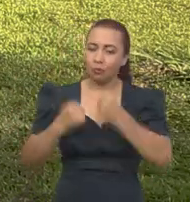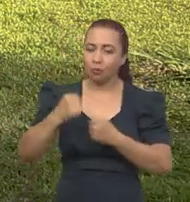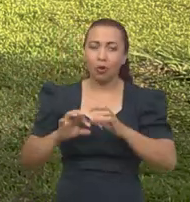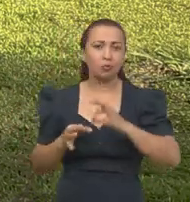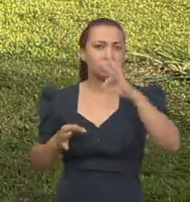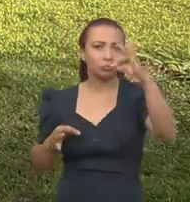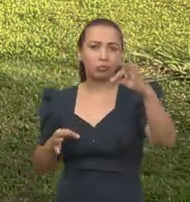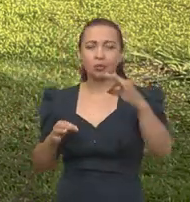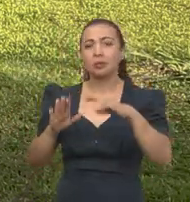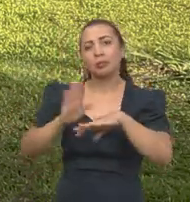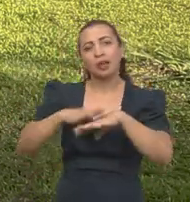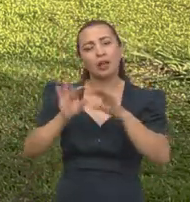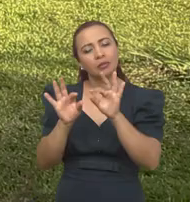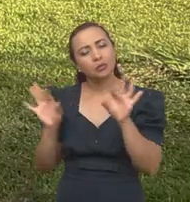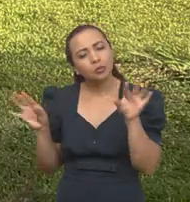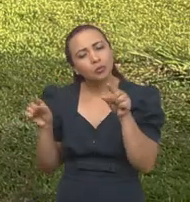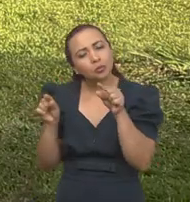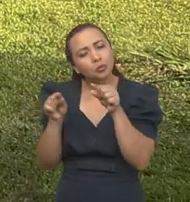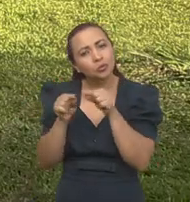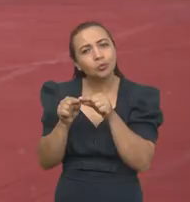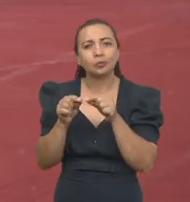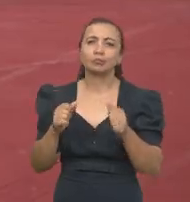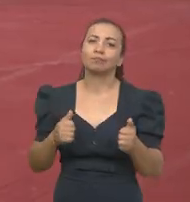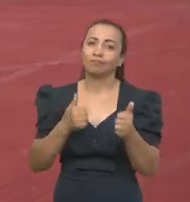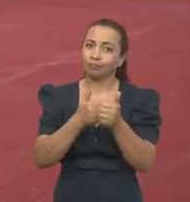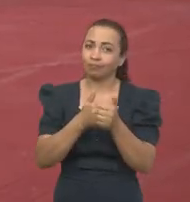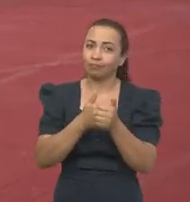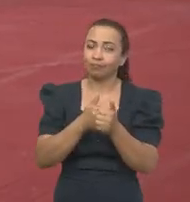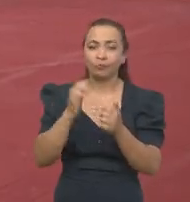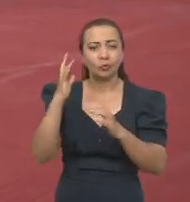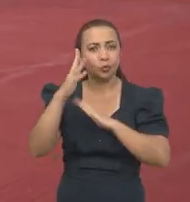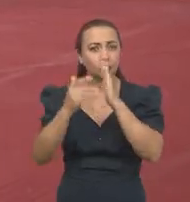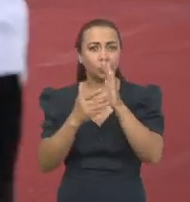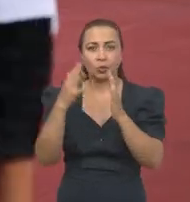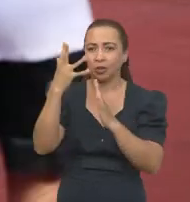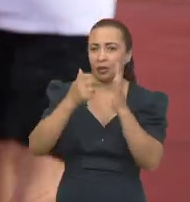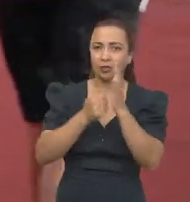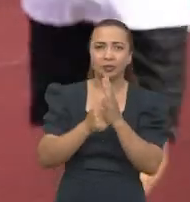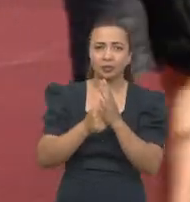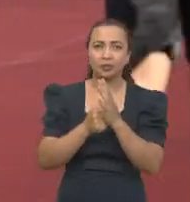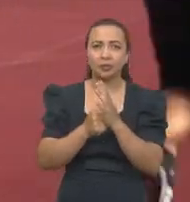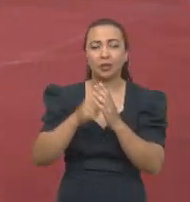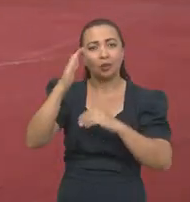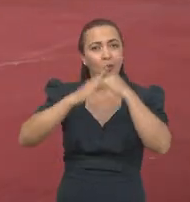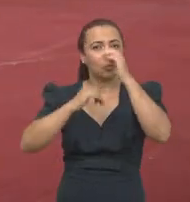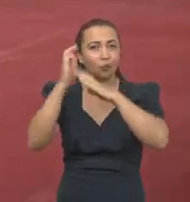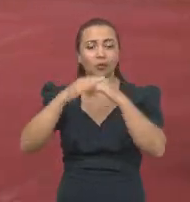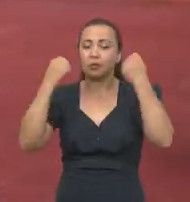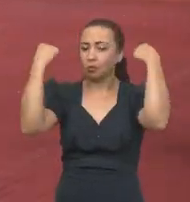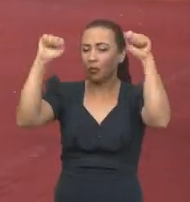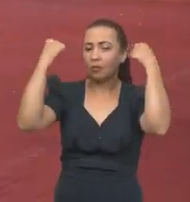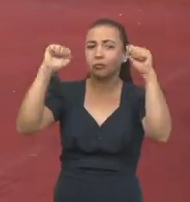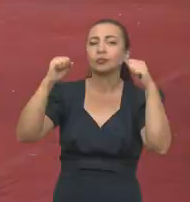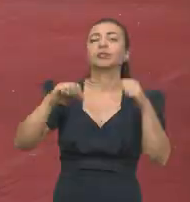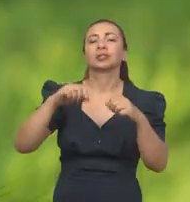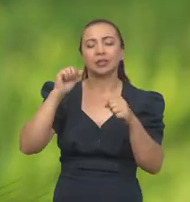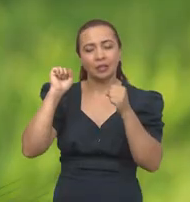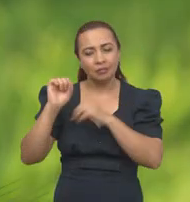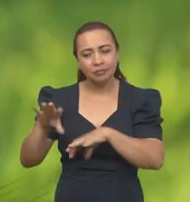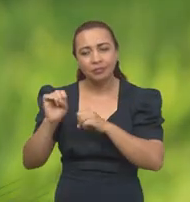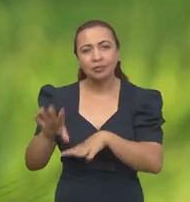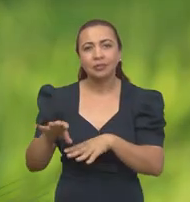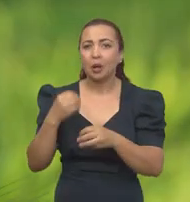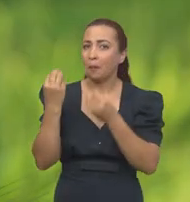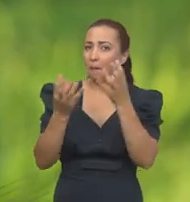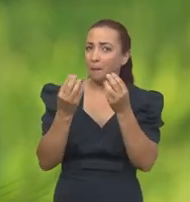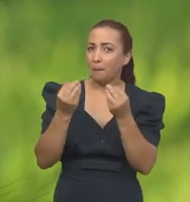vai correr mais longe mais curto Só que mais curto intensidade E toda essa finalização ela Kel que o professor educação física faz né